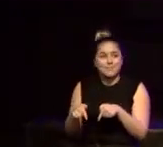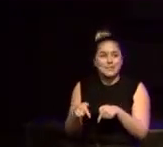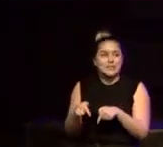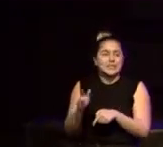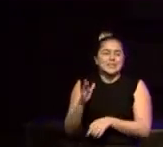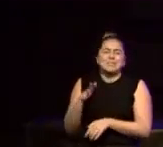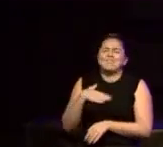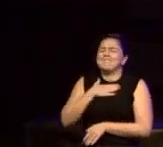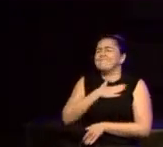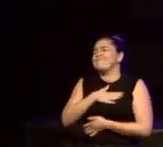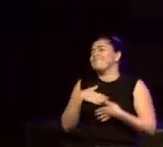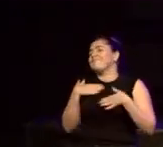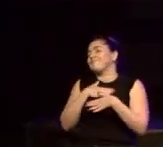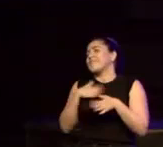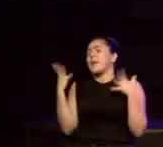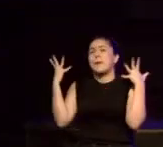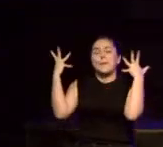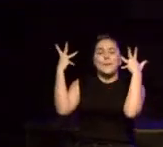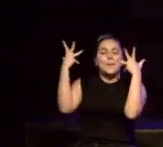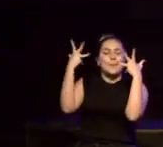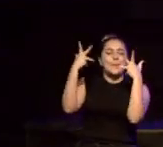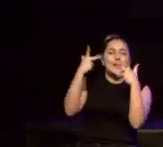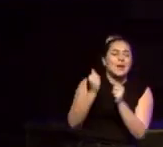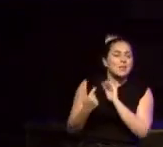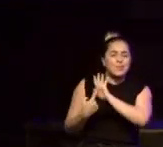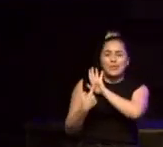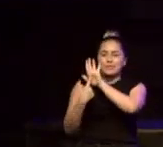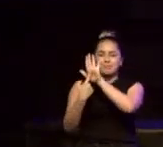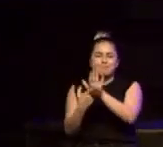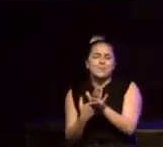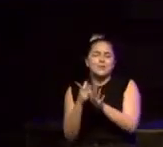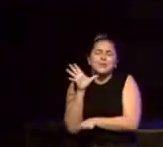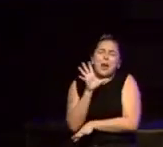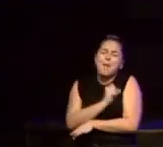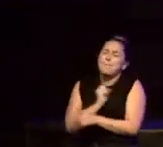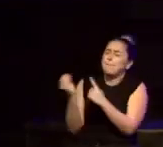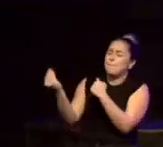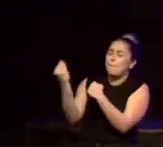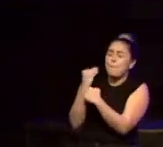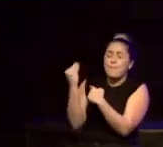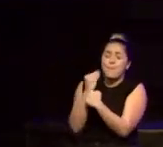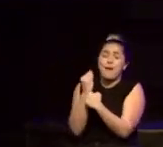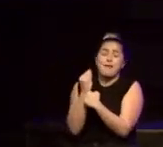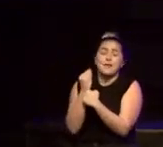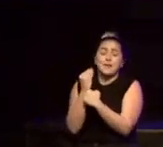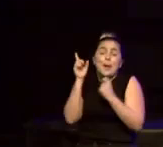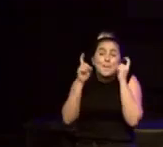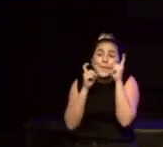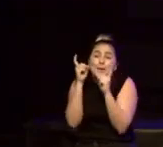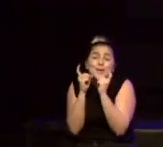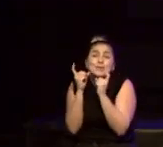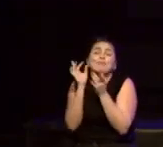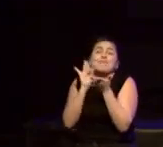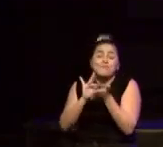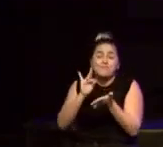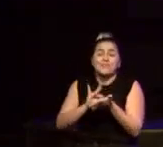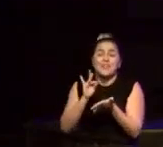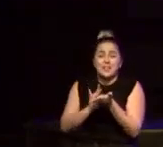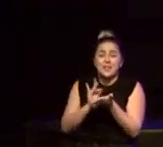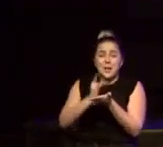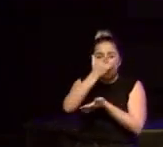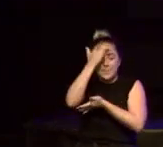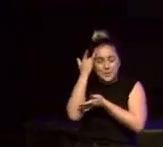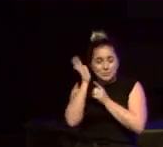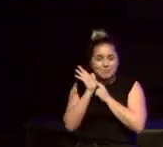foi sensacional, foi assim, a maior demonstração de carinho, de cuidado e de preocupação genuína que alguém já